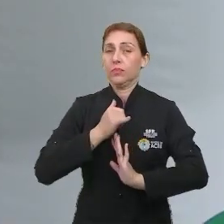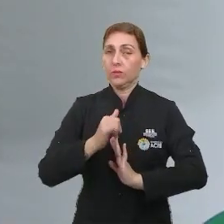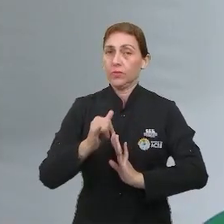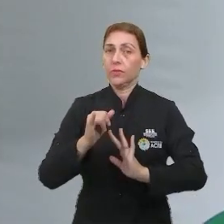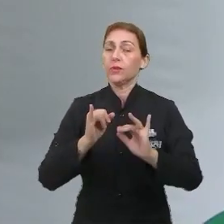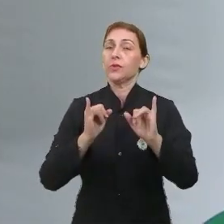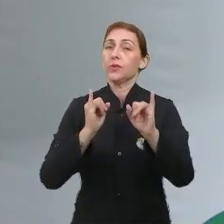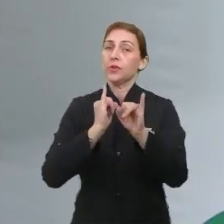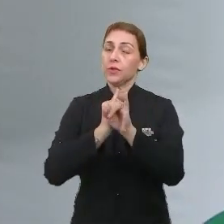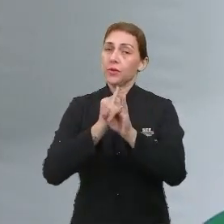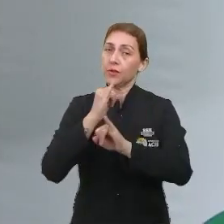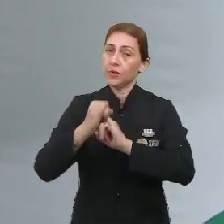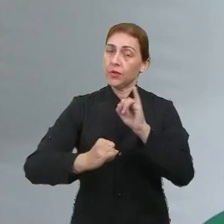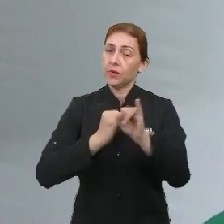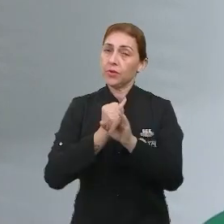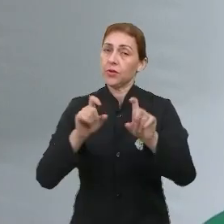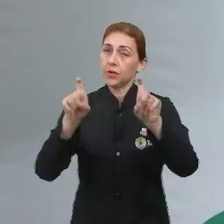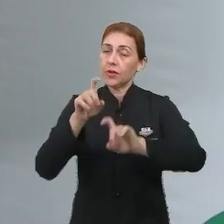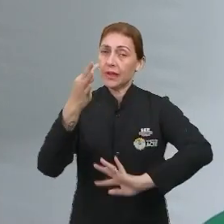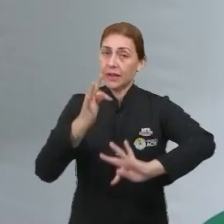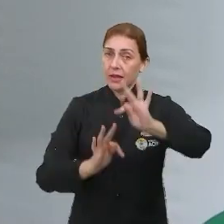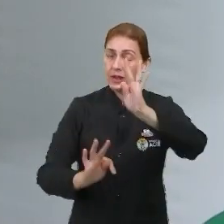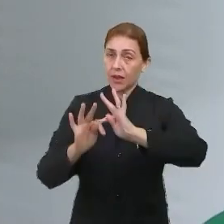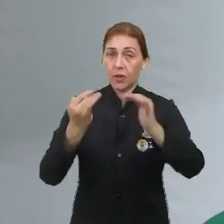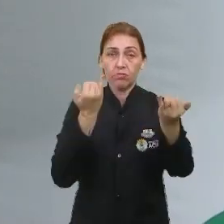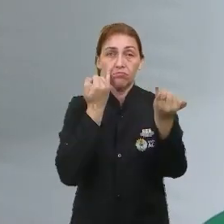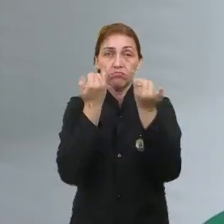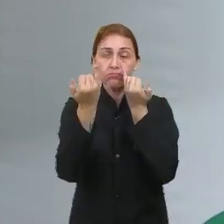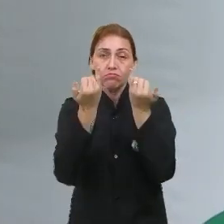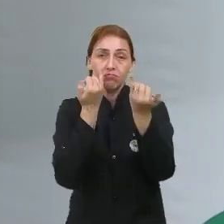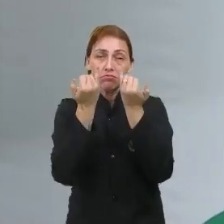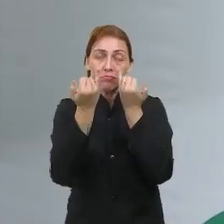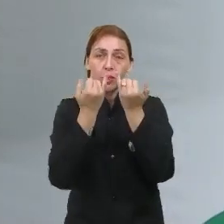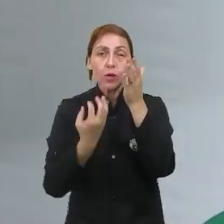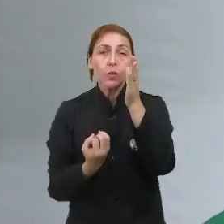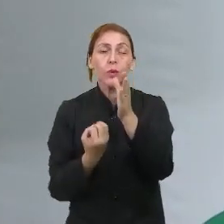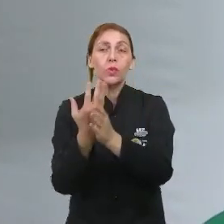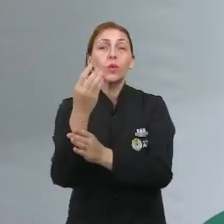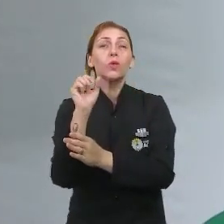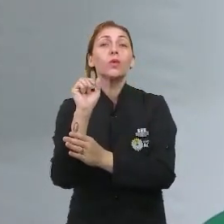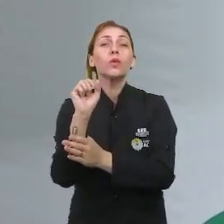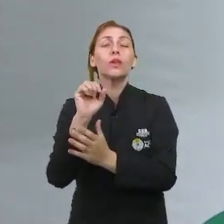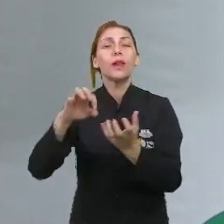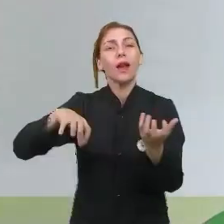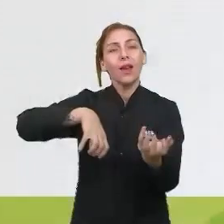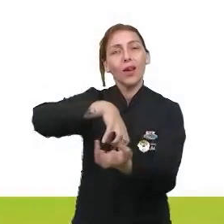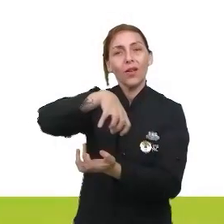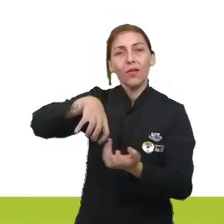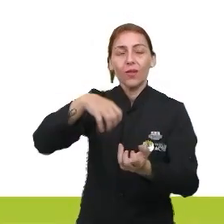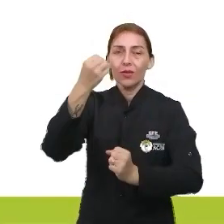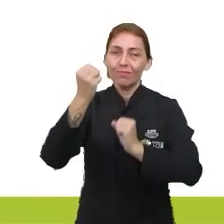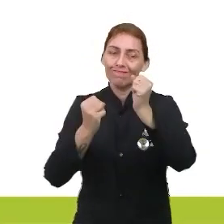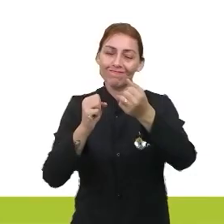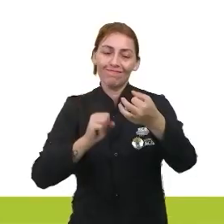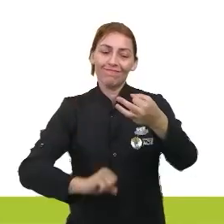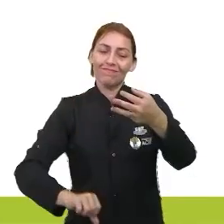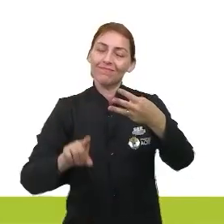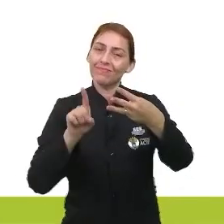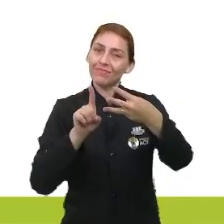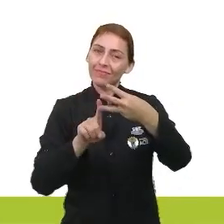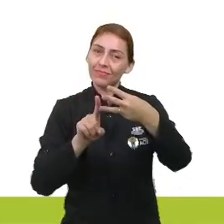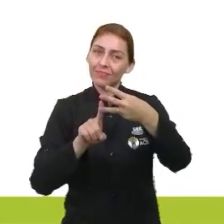de informática, de tecnologia da informação, surge exatamente aqui, na